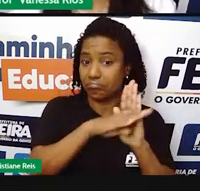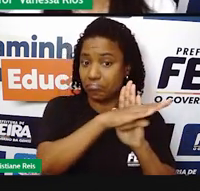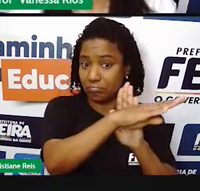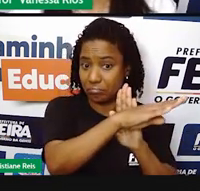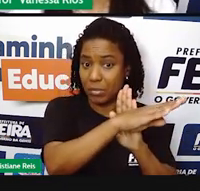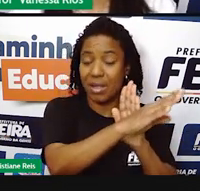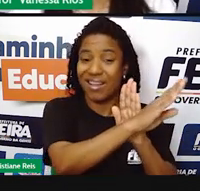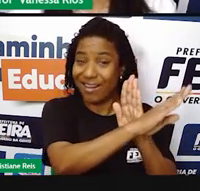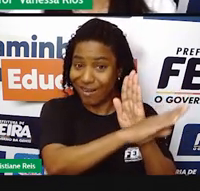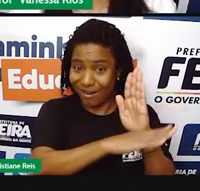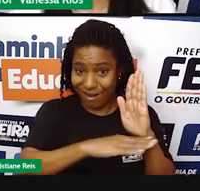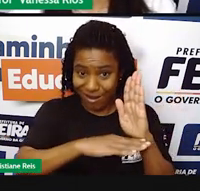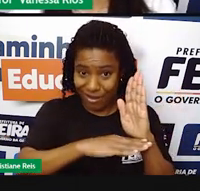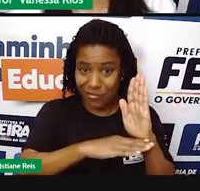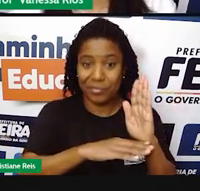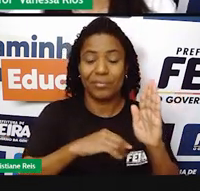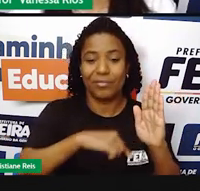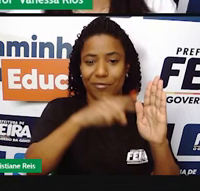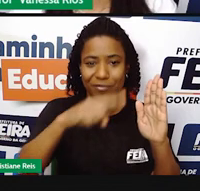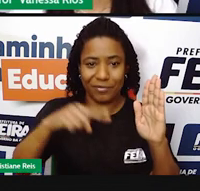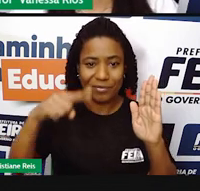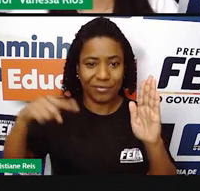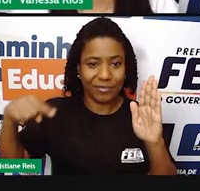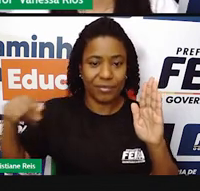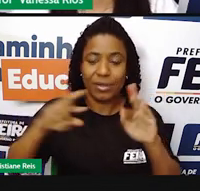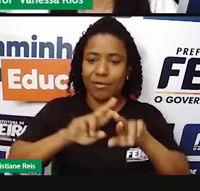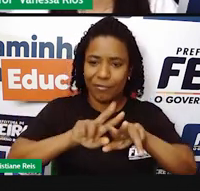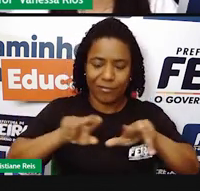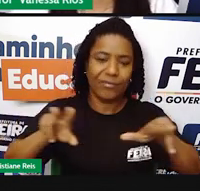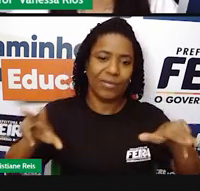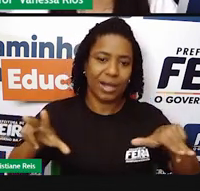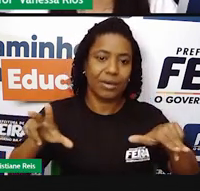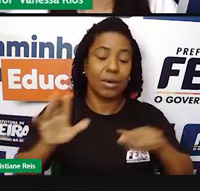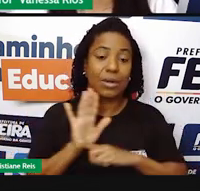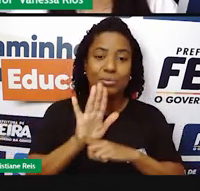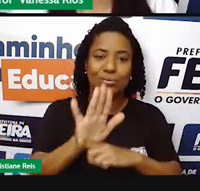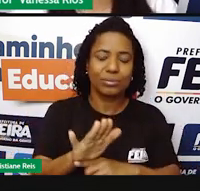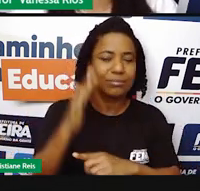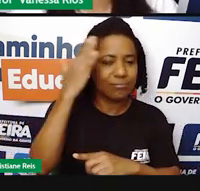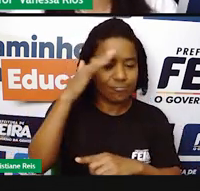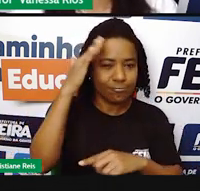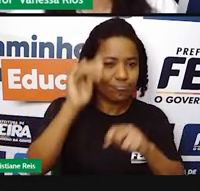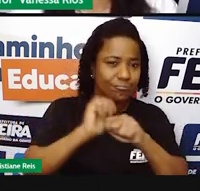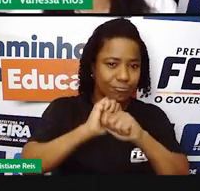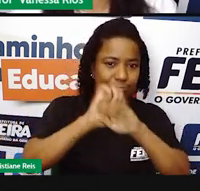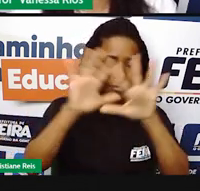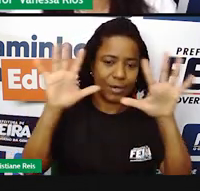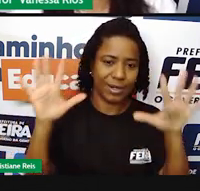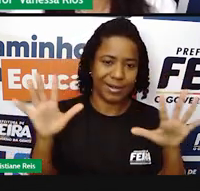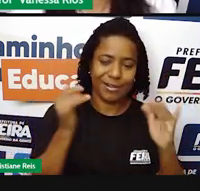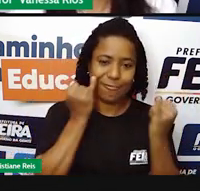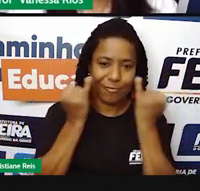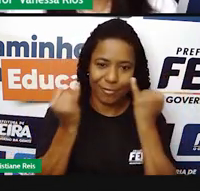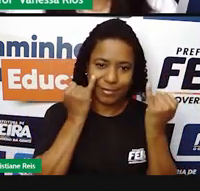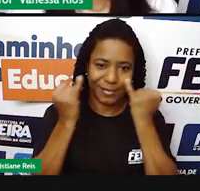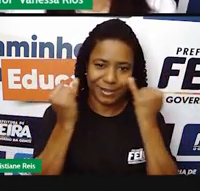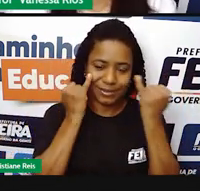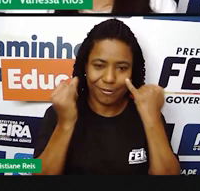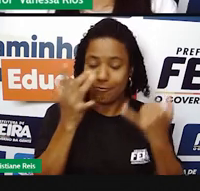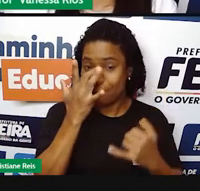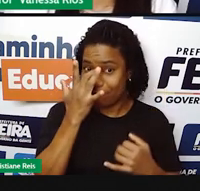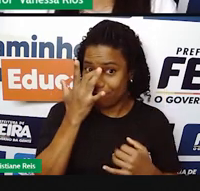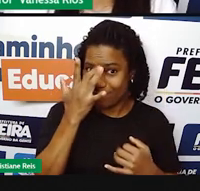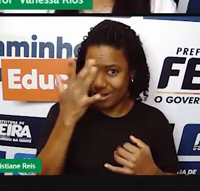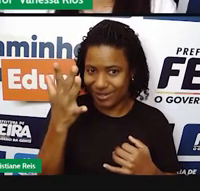também e outros tipos de elementos que vão complementando, que vão completando as informações trazidas